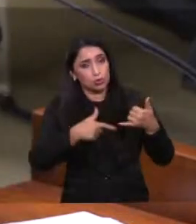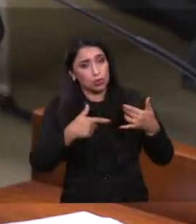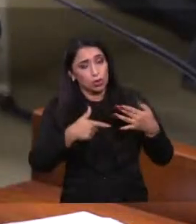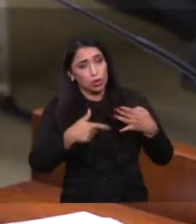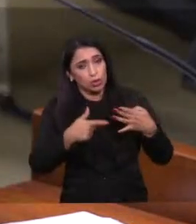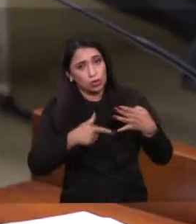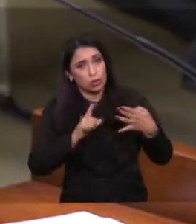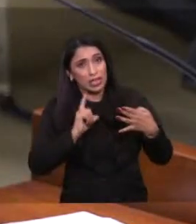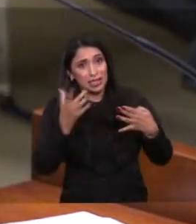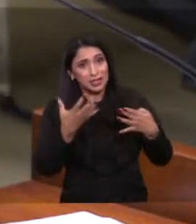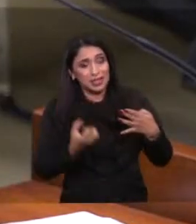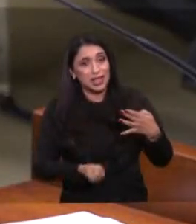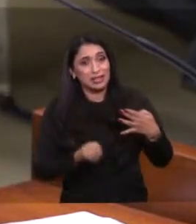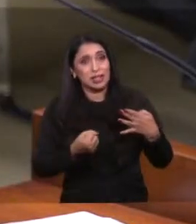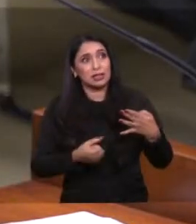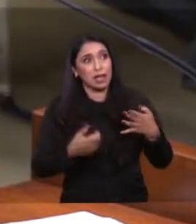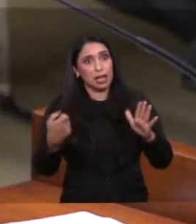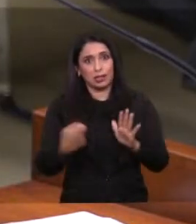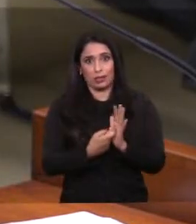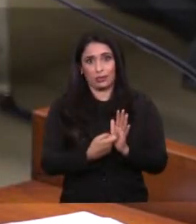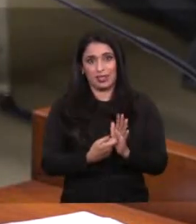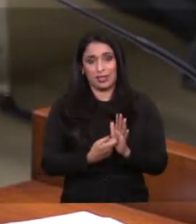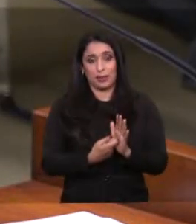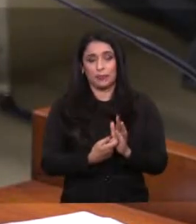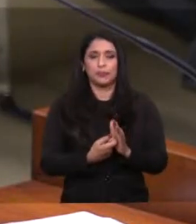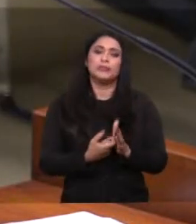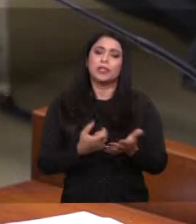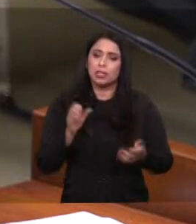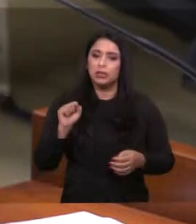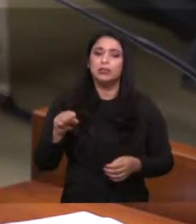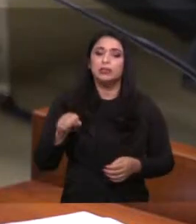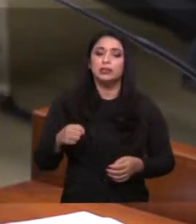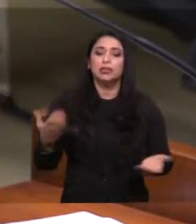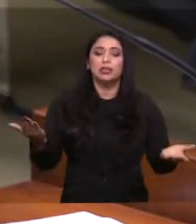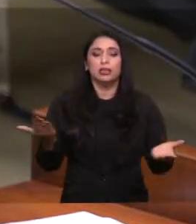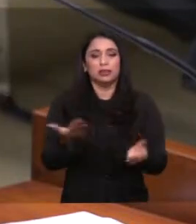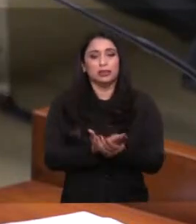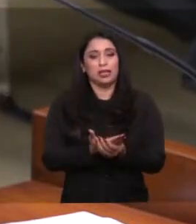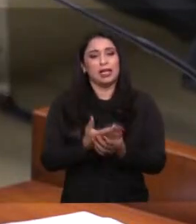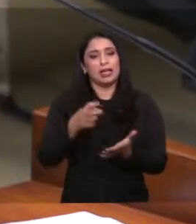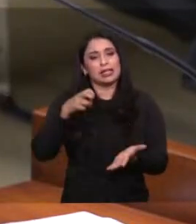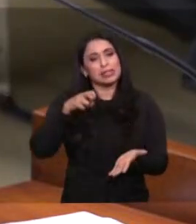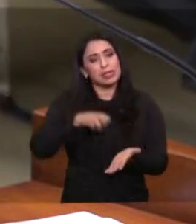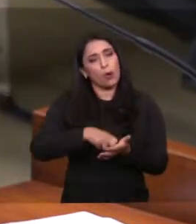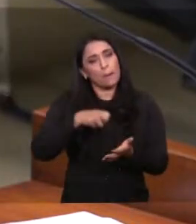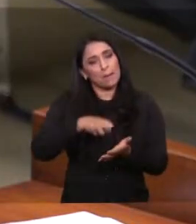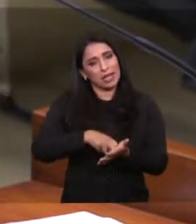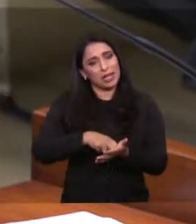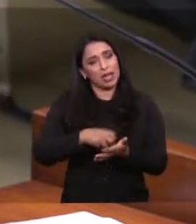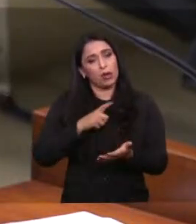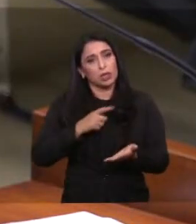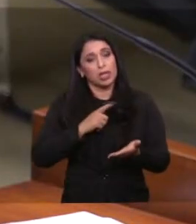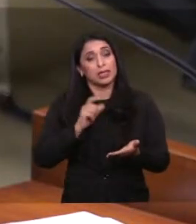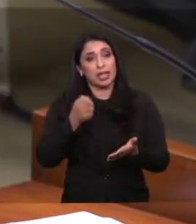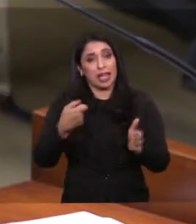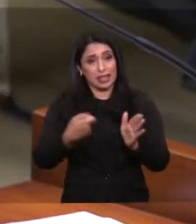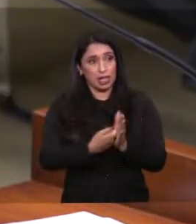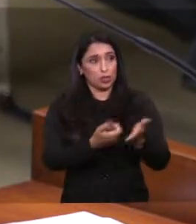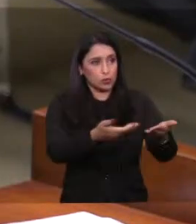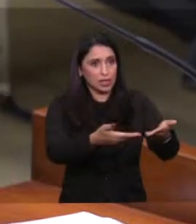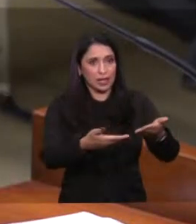a admissibilidade da denúncia. Isso mesmo, a ação penal, que começa com o recebimento da